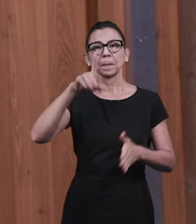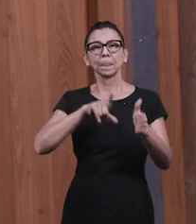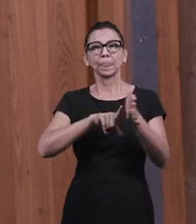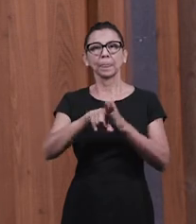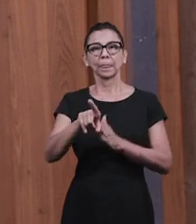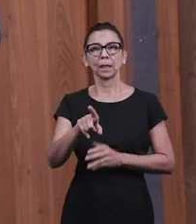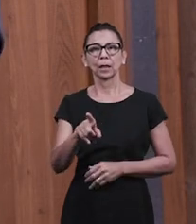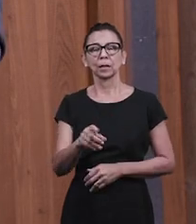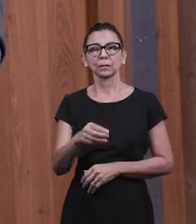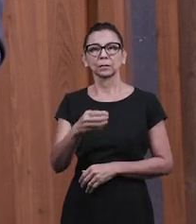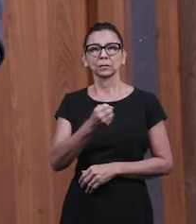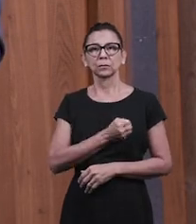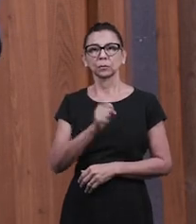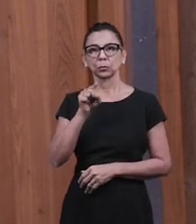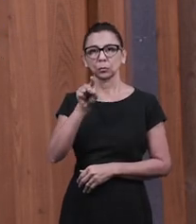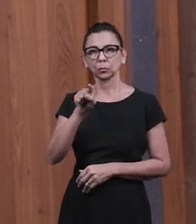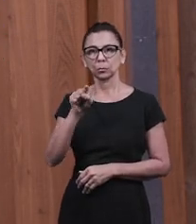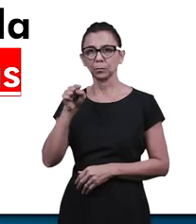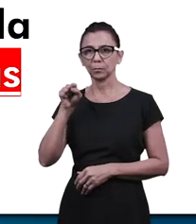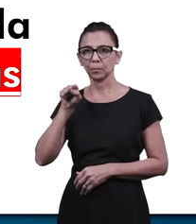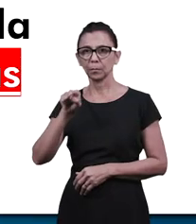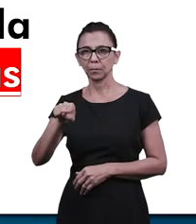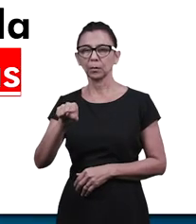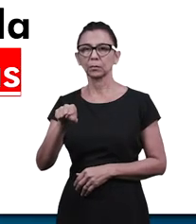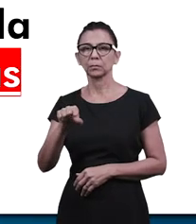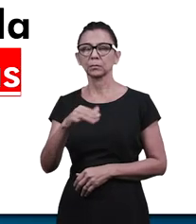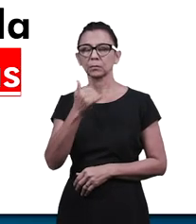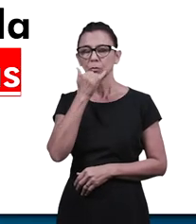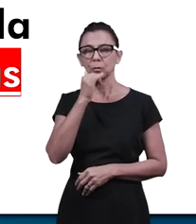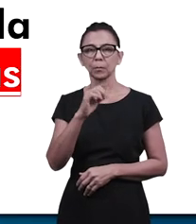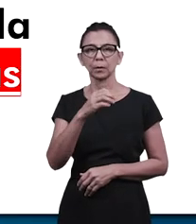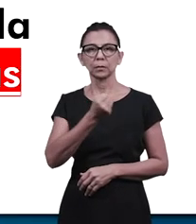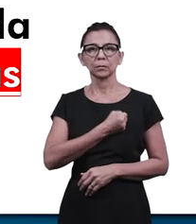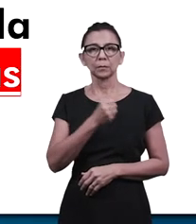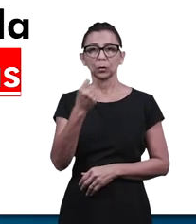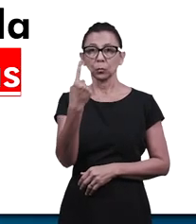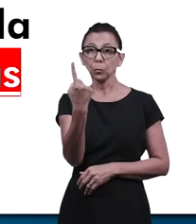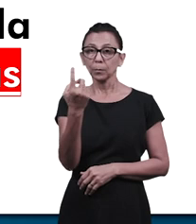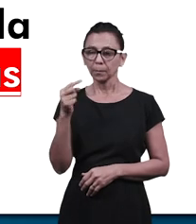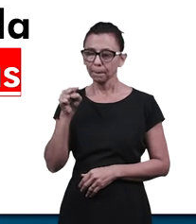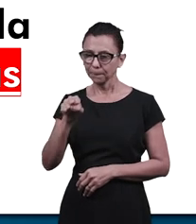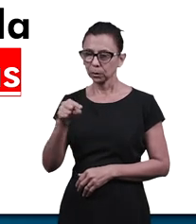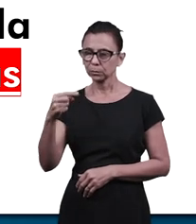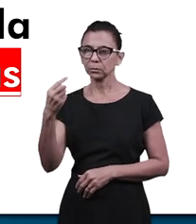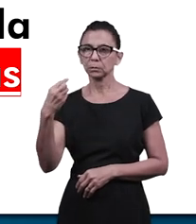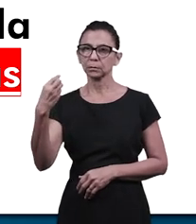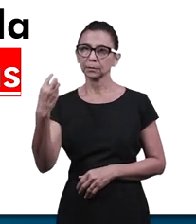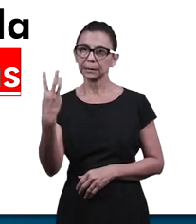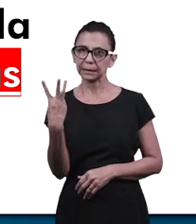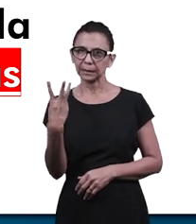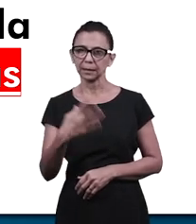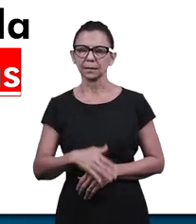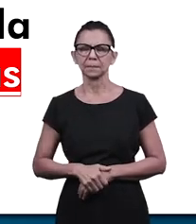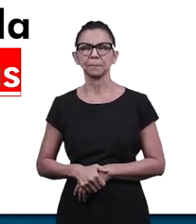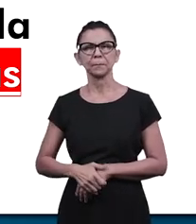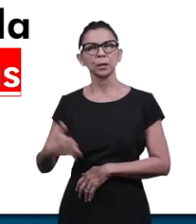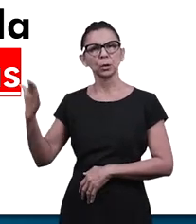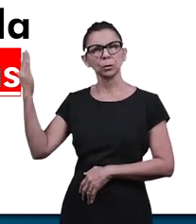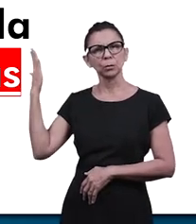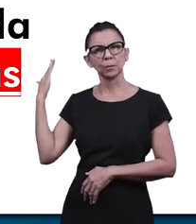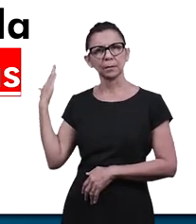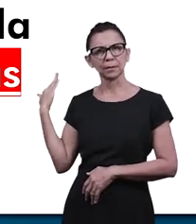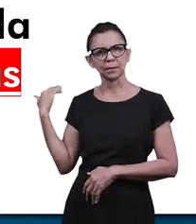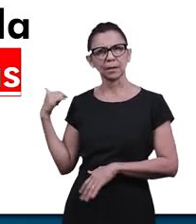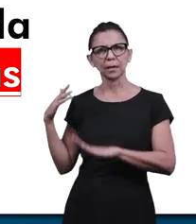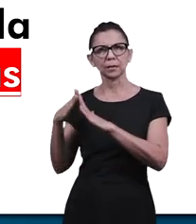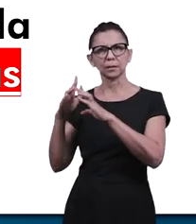E vamos para a pergunta 1.3. E a pergunta 1.3 diz assim: Nas reuniões da igreja